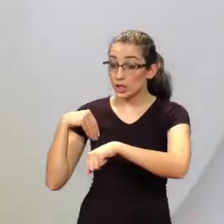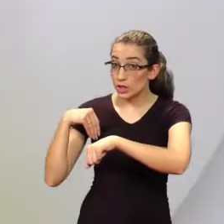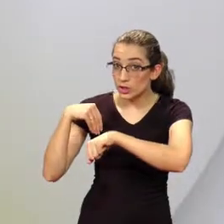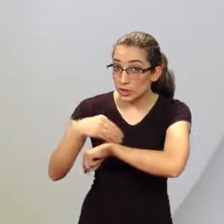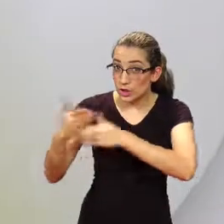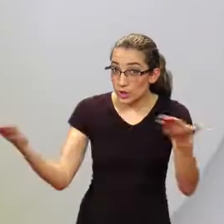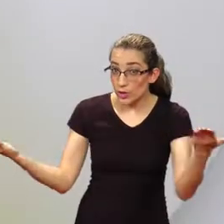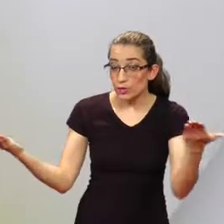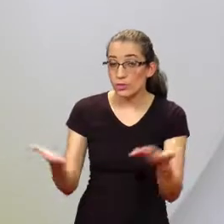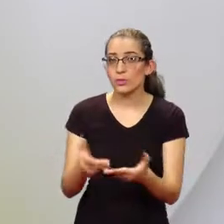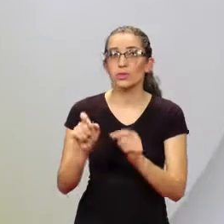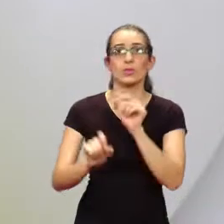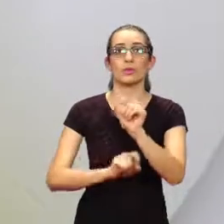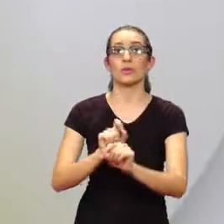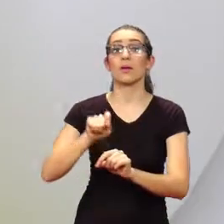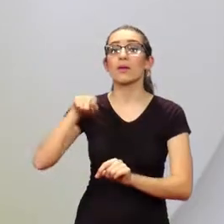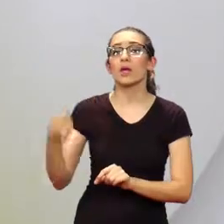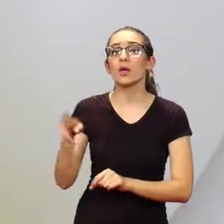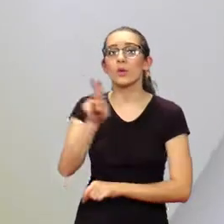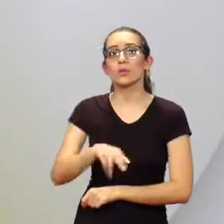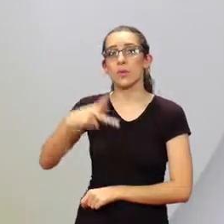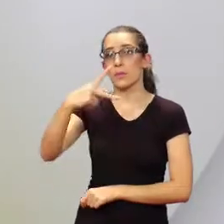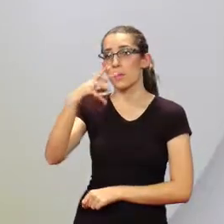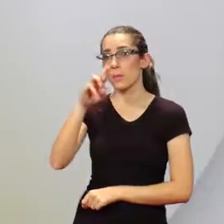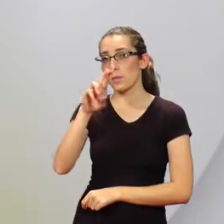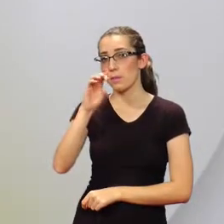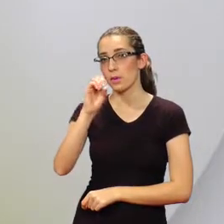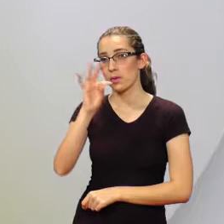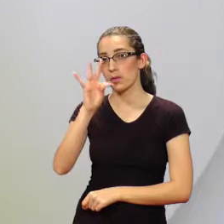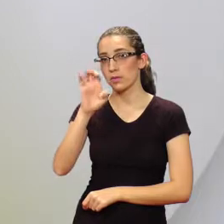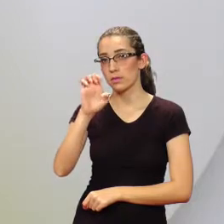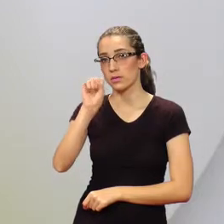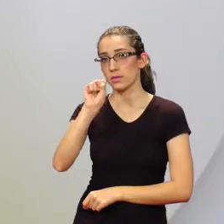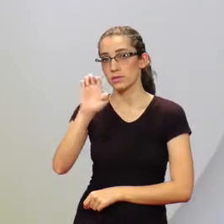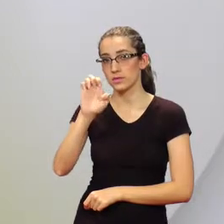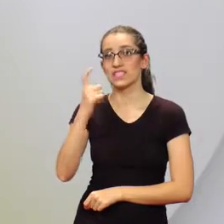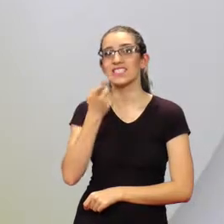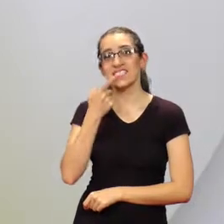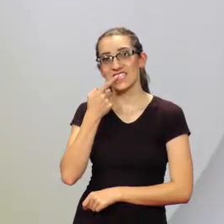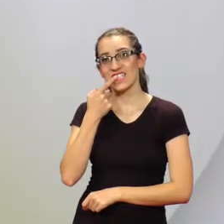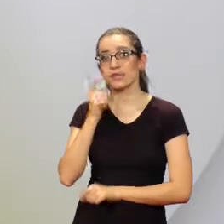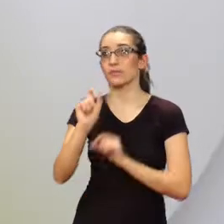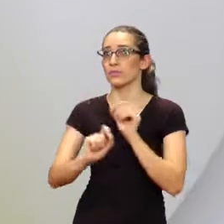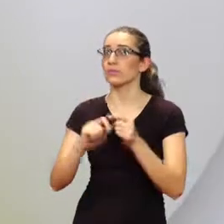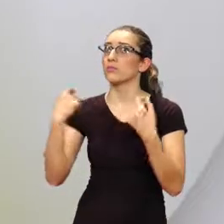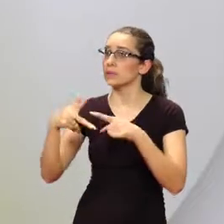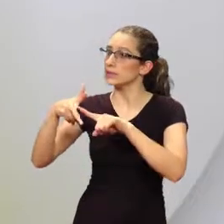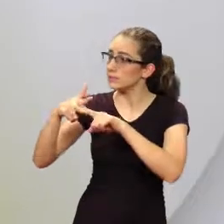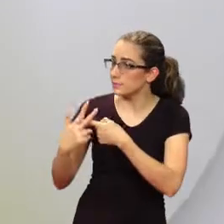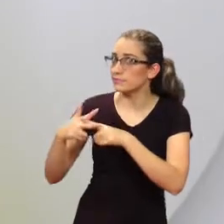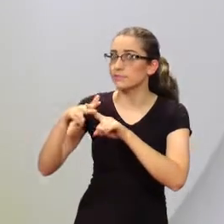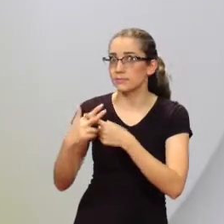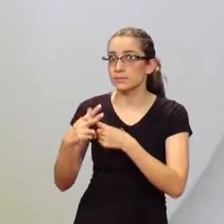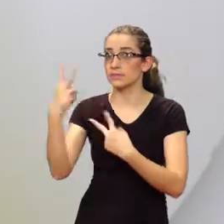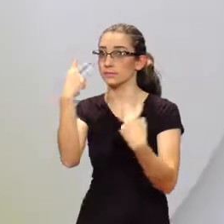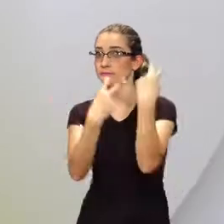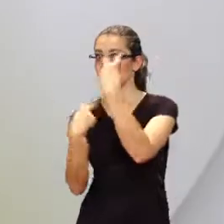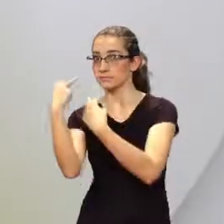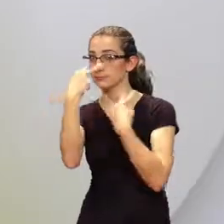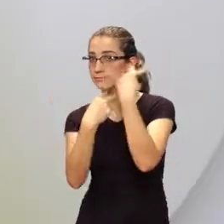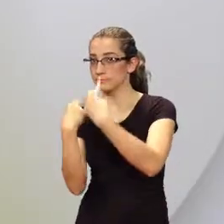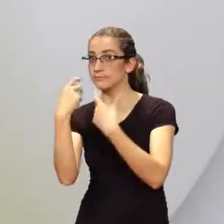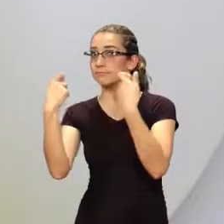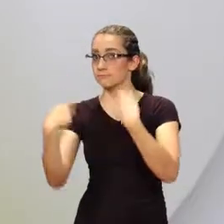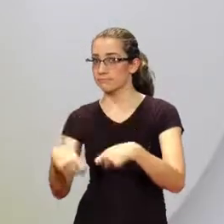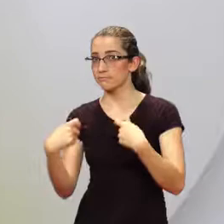A dica do programa de hoje é para quem usa prótese dentária. Gente, prótese dentária requer manutenção e